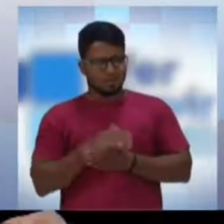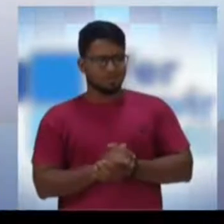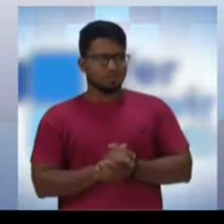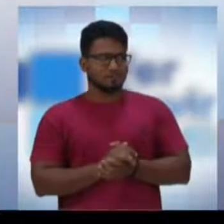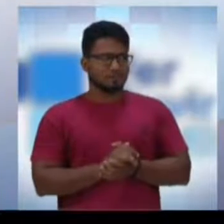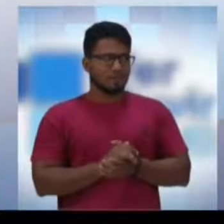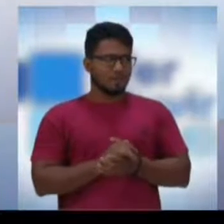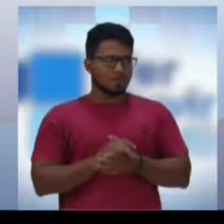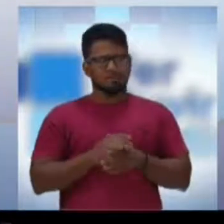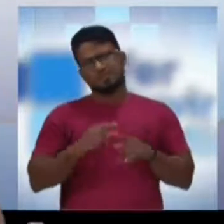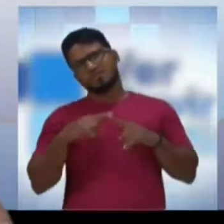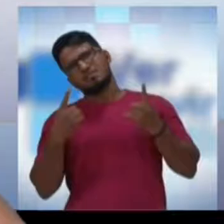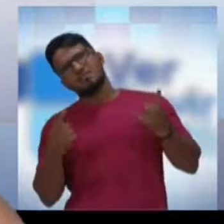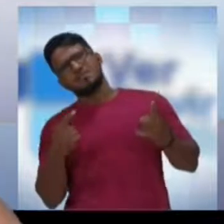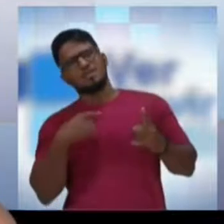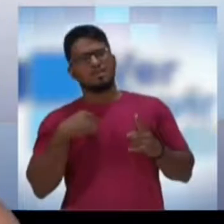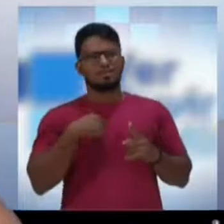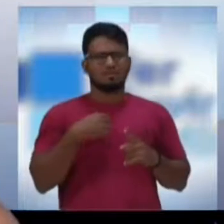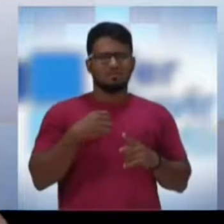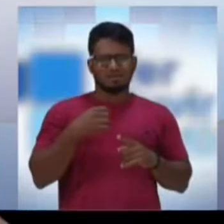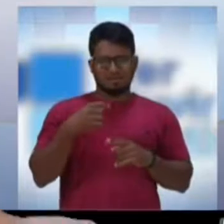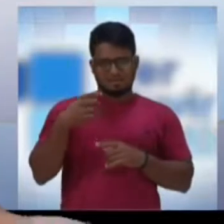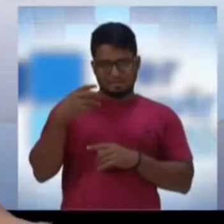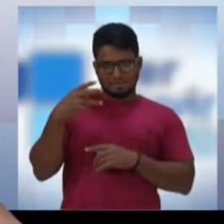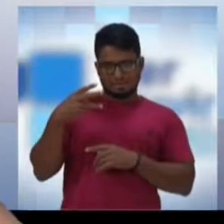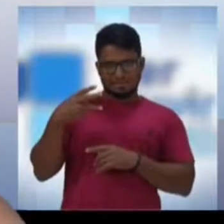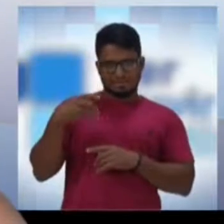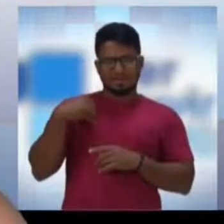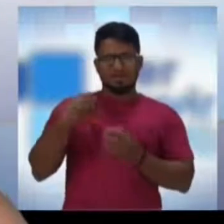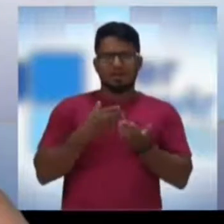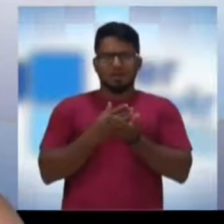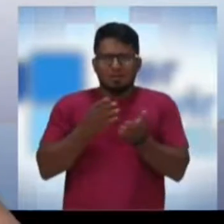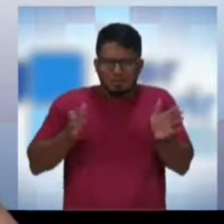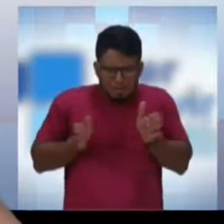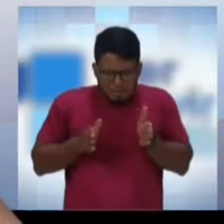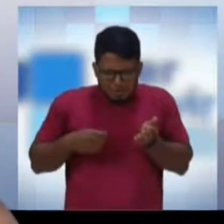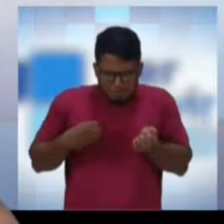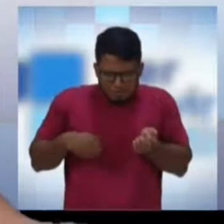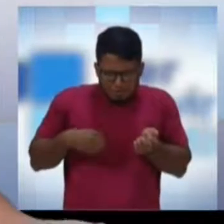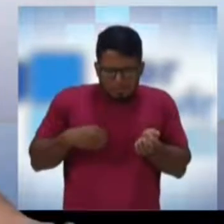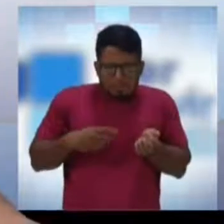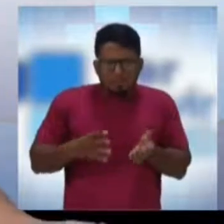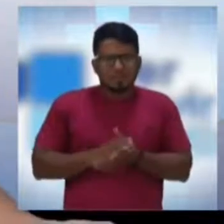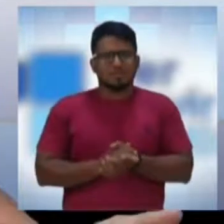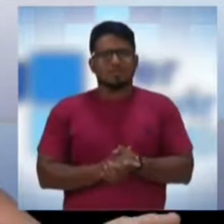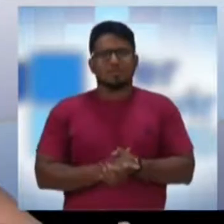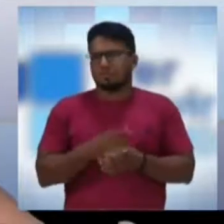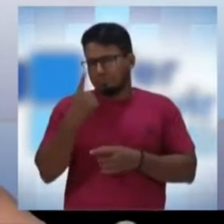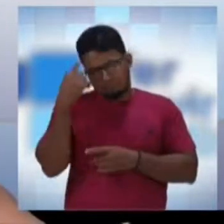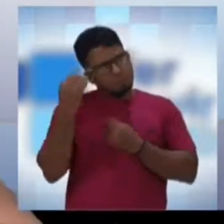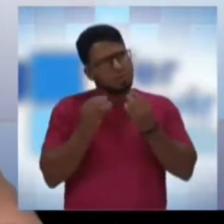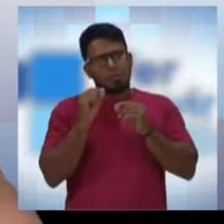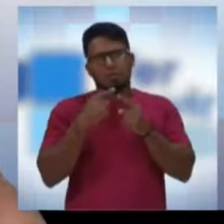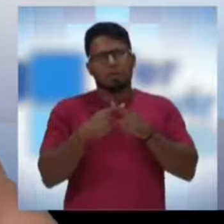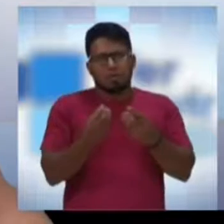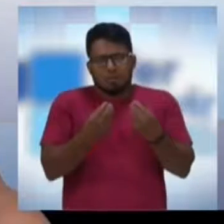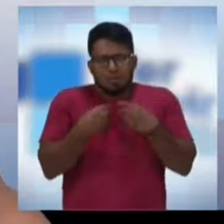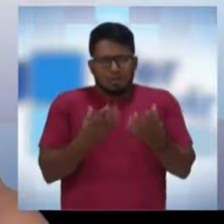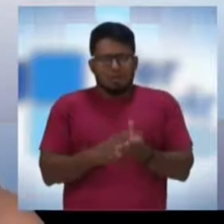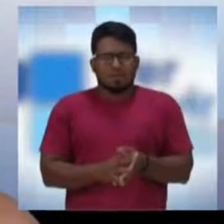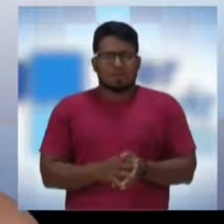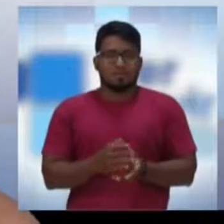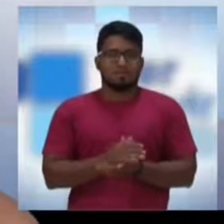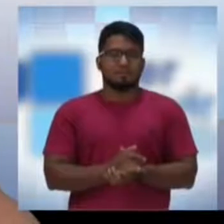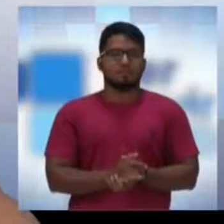mas quando eu tinha 3 anos eu ganhei um cavaquinho que meu tio me deu, não sei por que ele me deu, mas ele me deu esse cavaquinho, né?